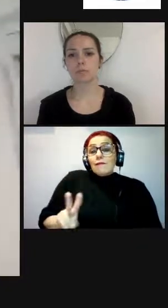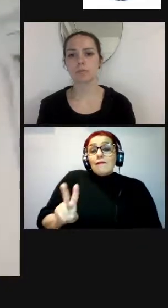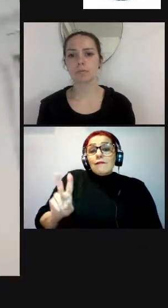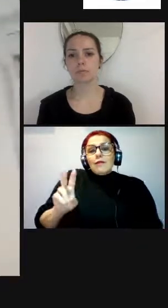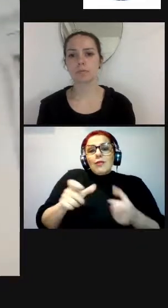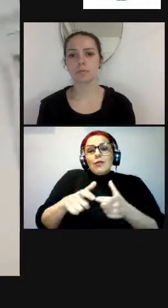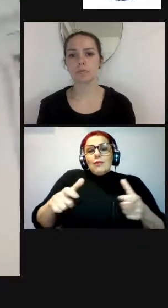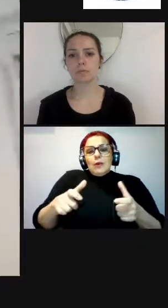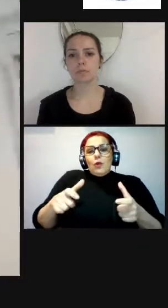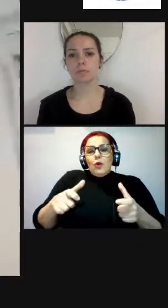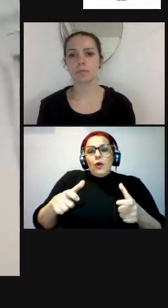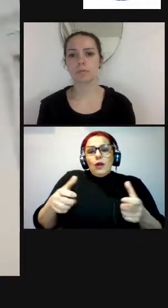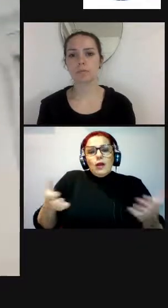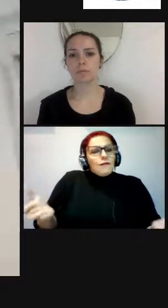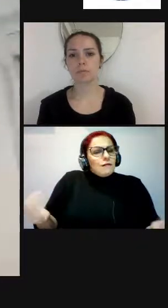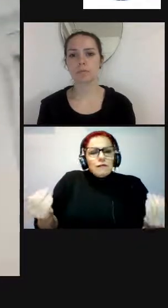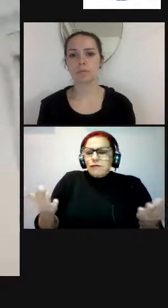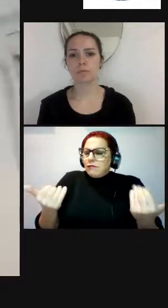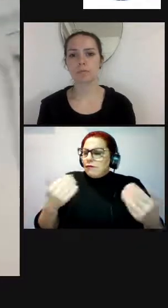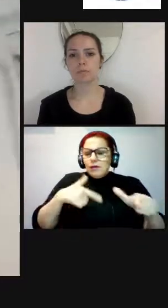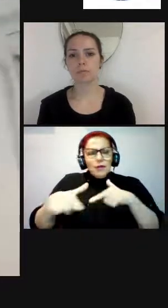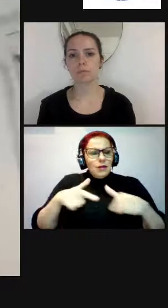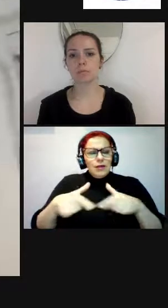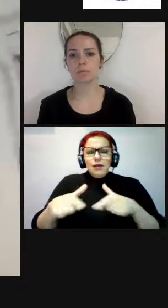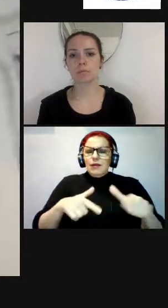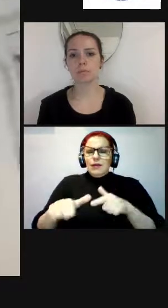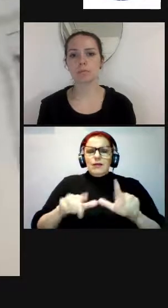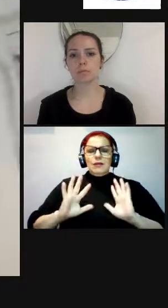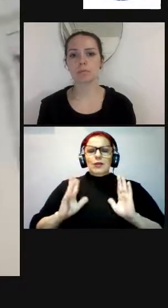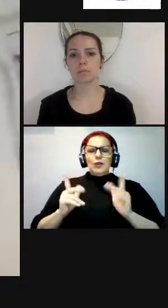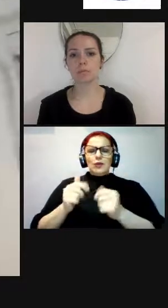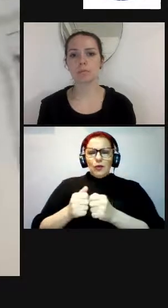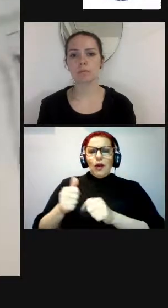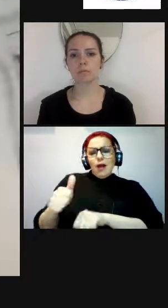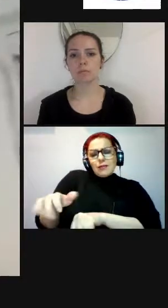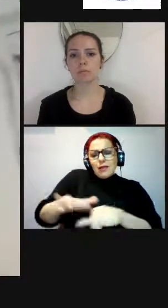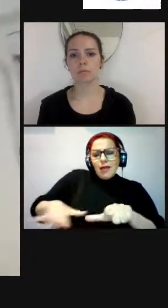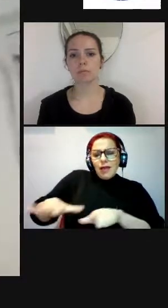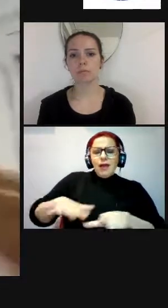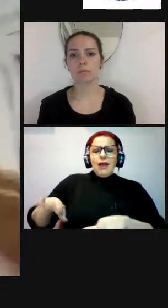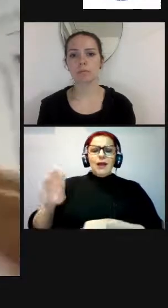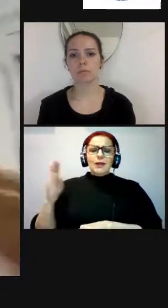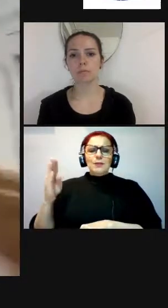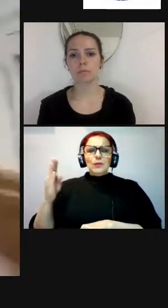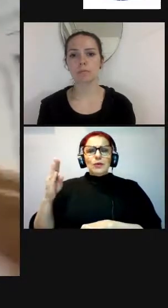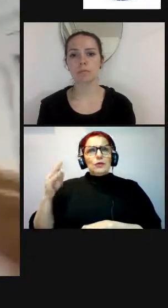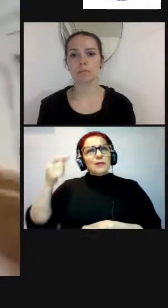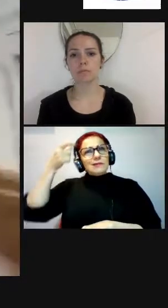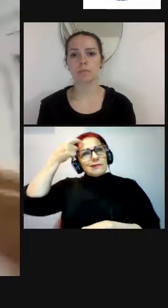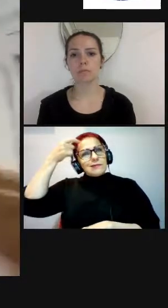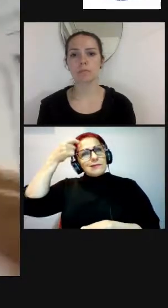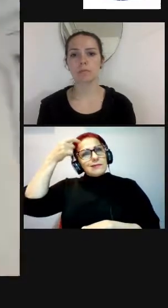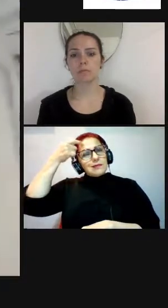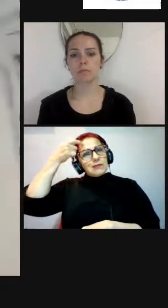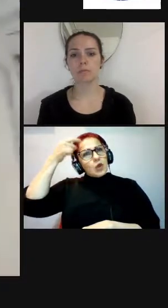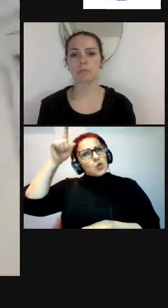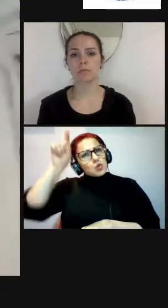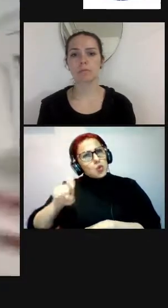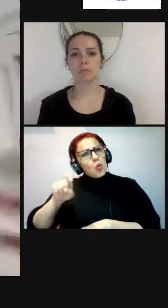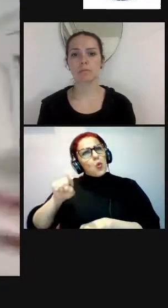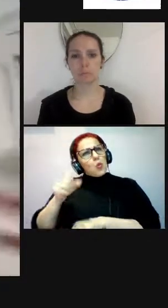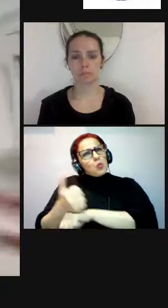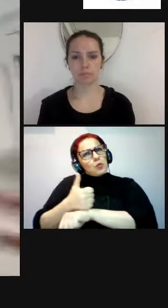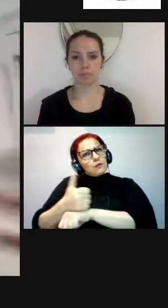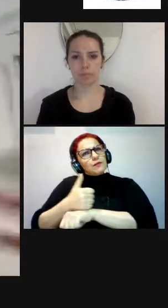porque o caso na verdade é que nós biólogos a gente não tem essa consciência de que nós somos profissionais que a sociedade valoriza